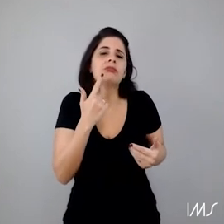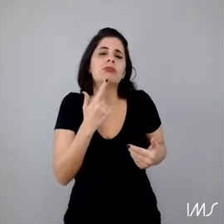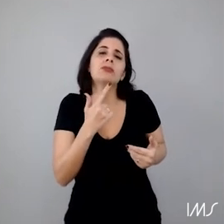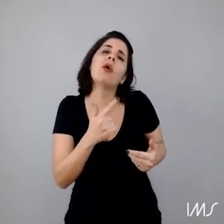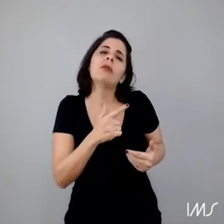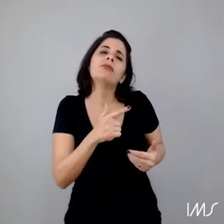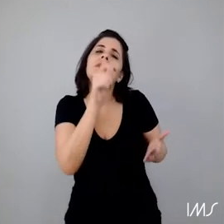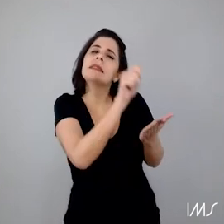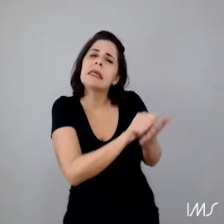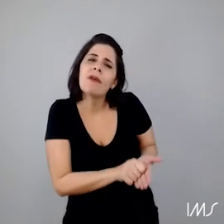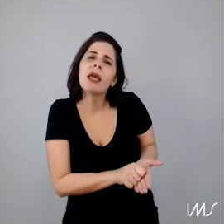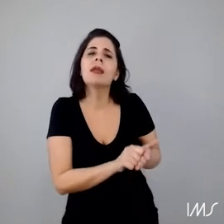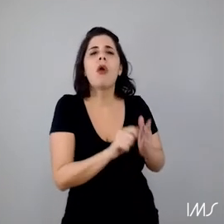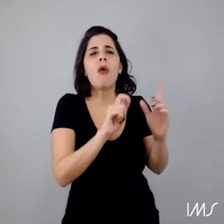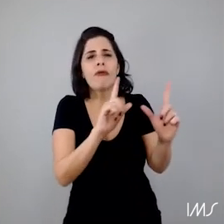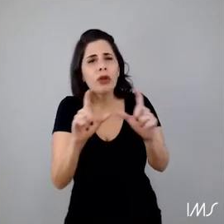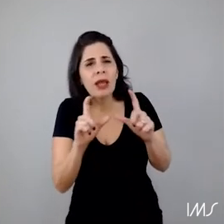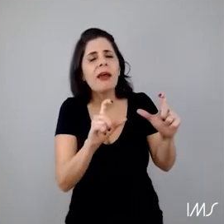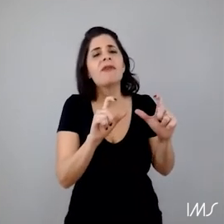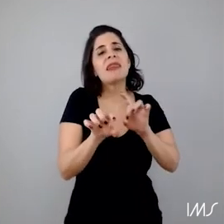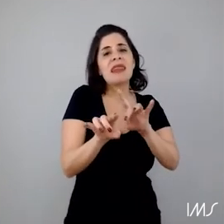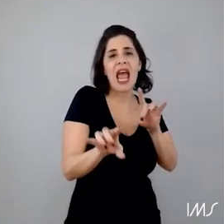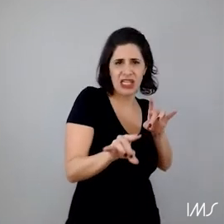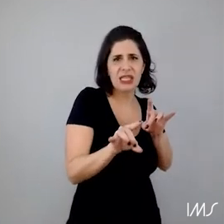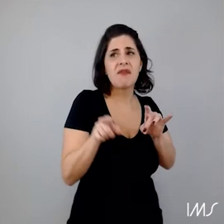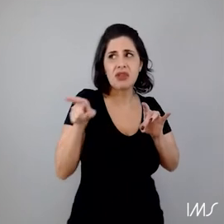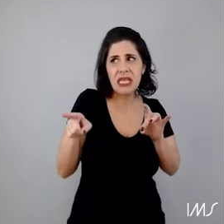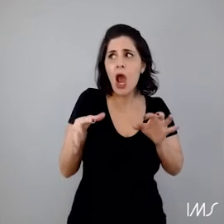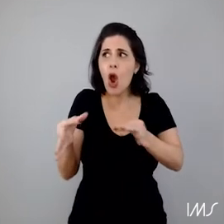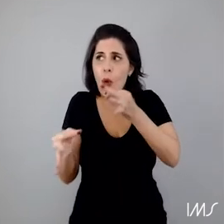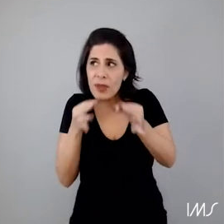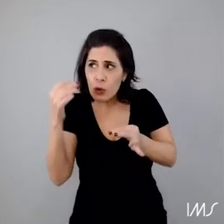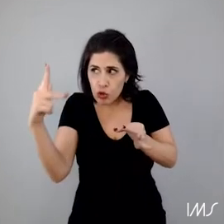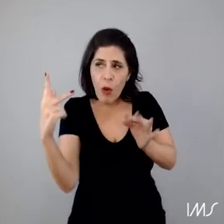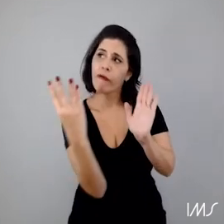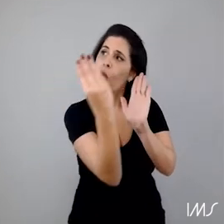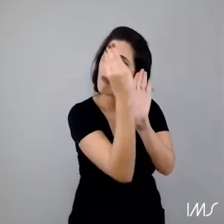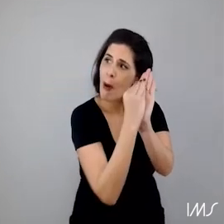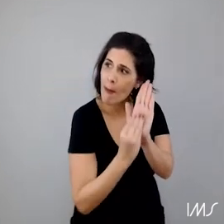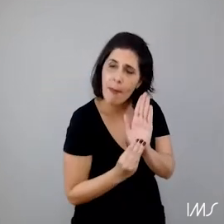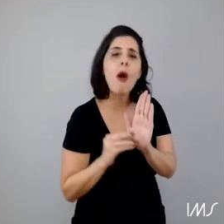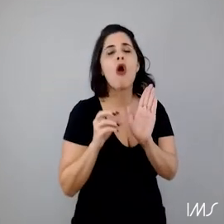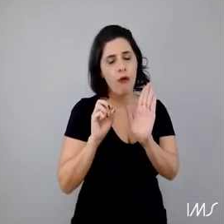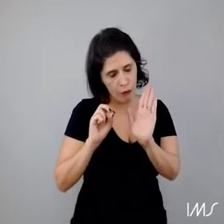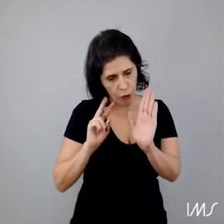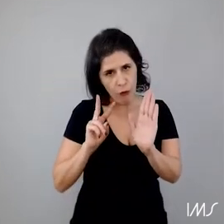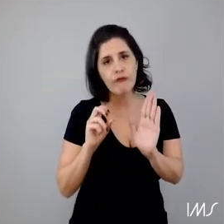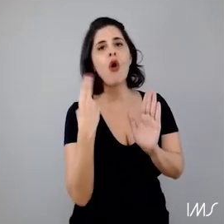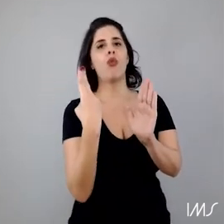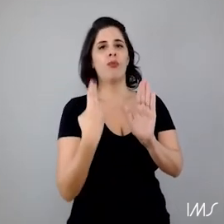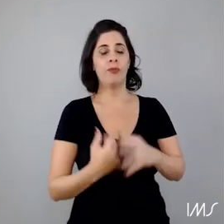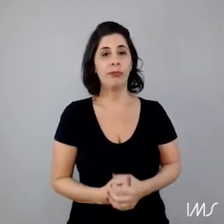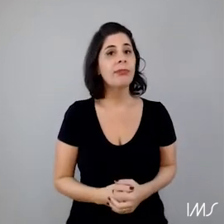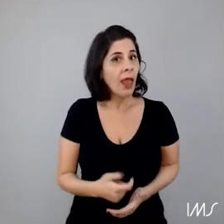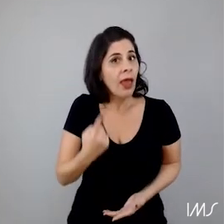vista. Acho muito interessante, quer dizer, que é uma correspondência e são várias cartas que revelam essa intensa